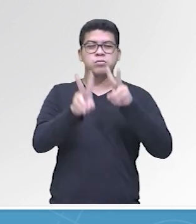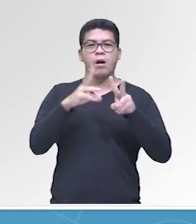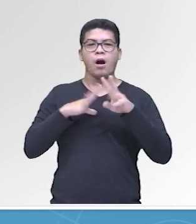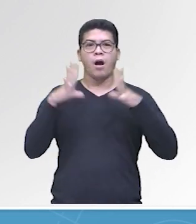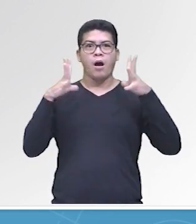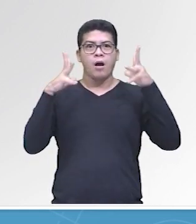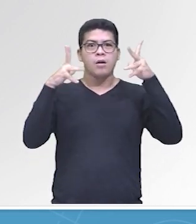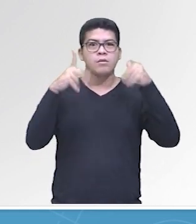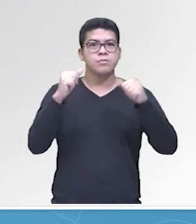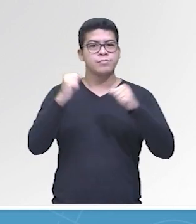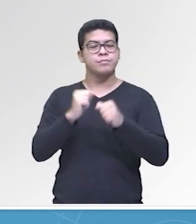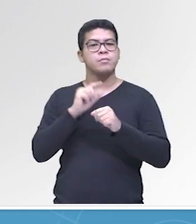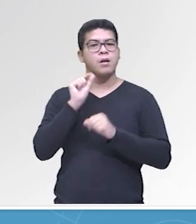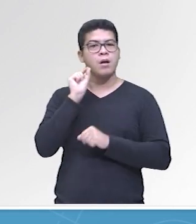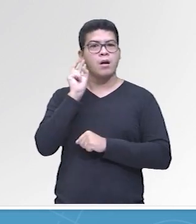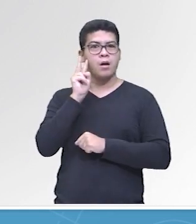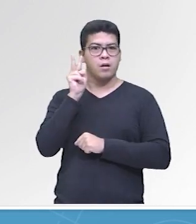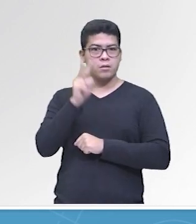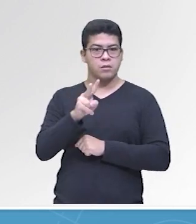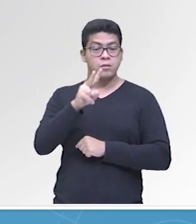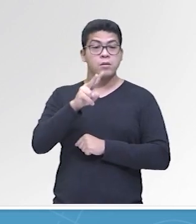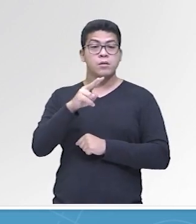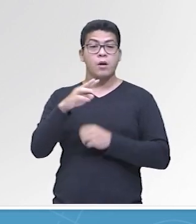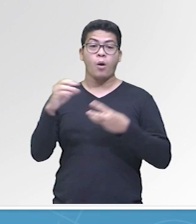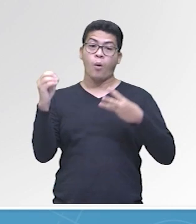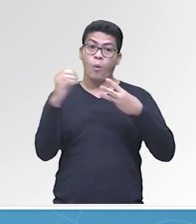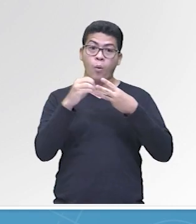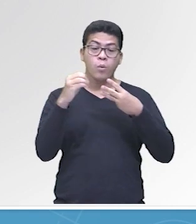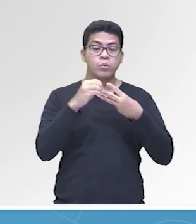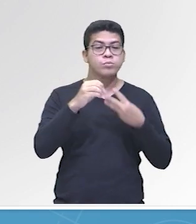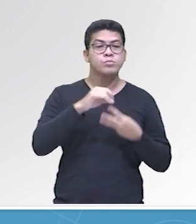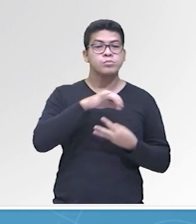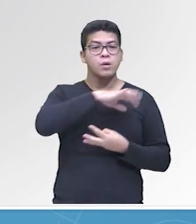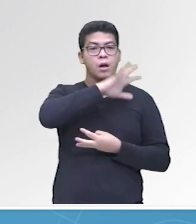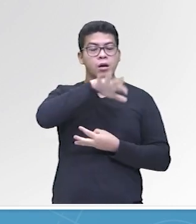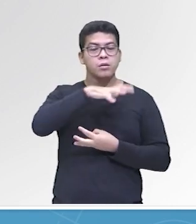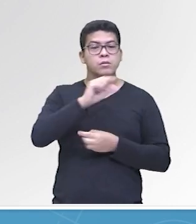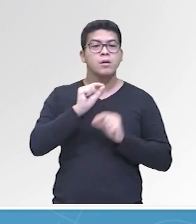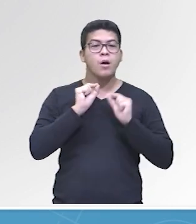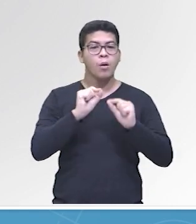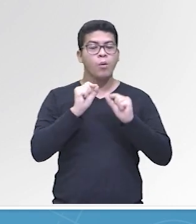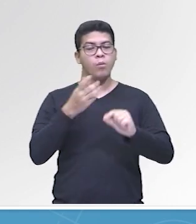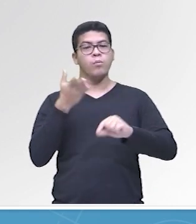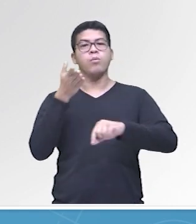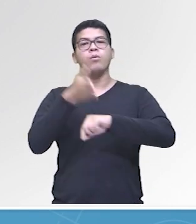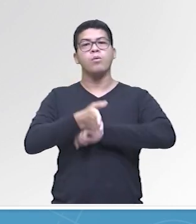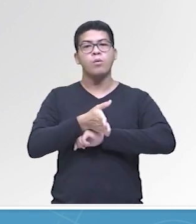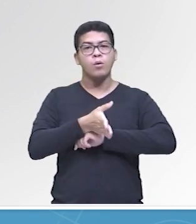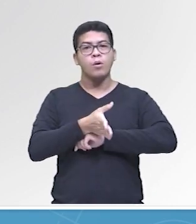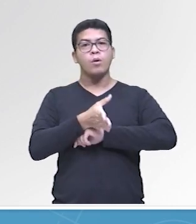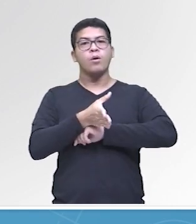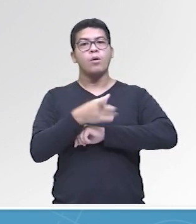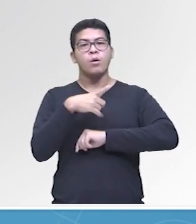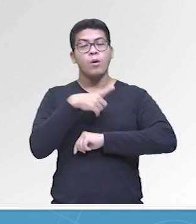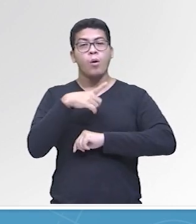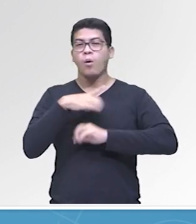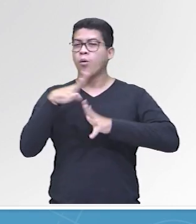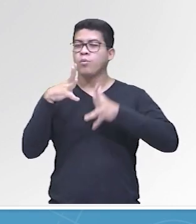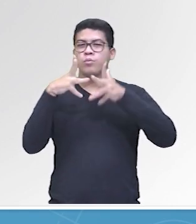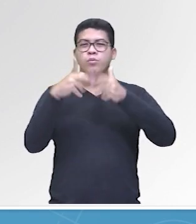de célula animal e aqui a gente pode ver um pouquinho todas as organelas